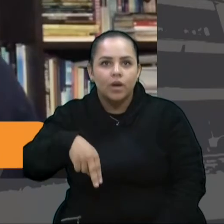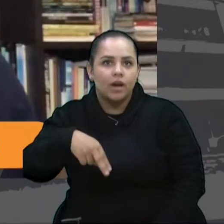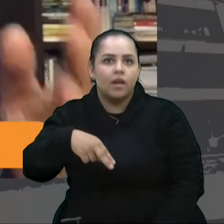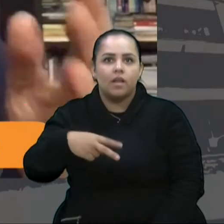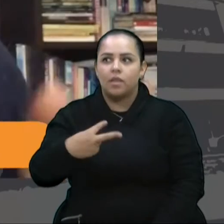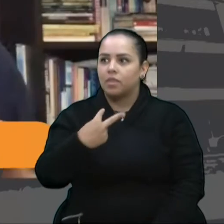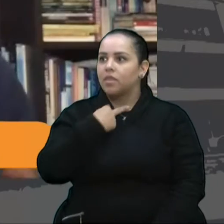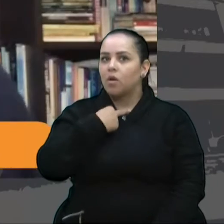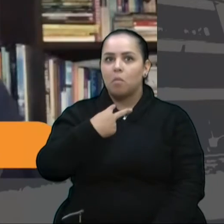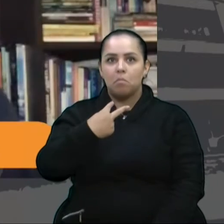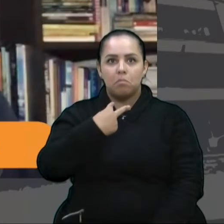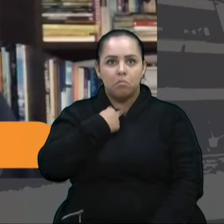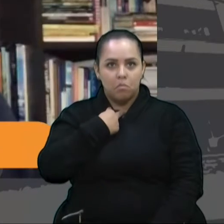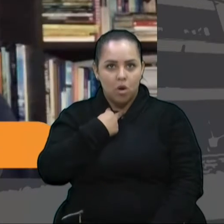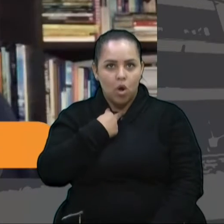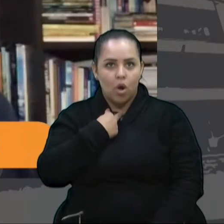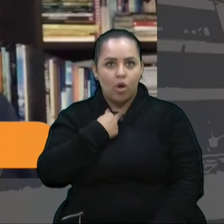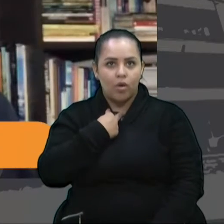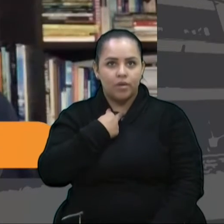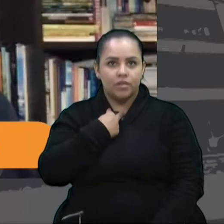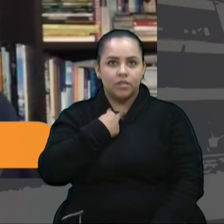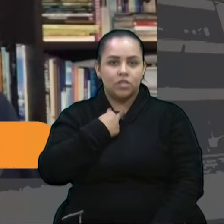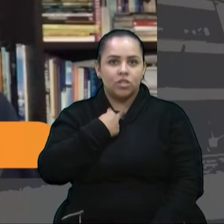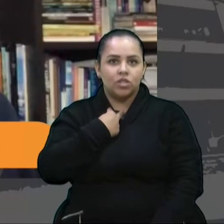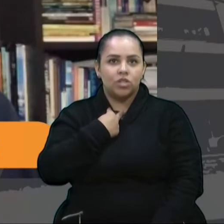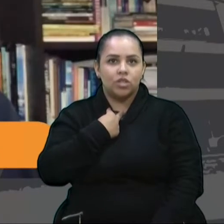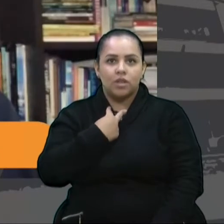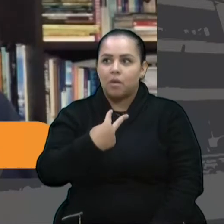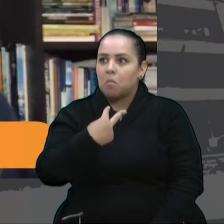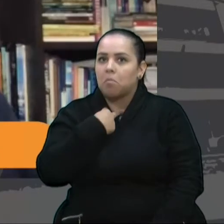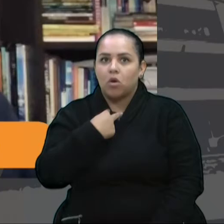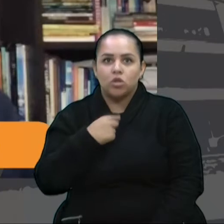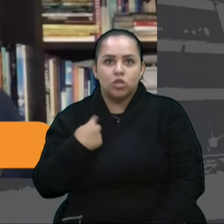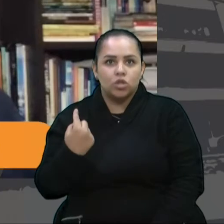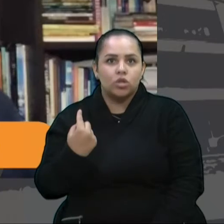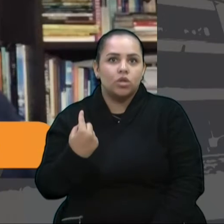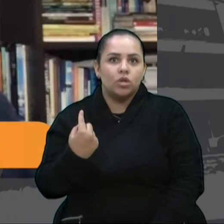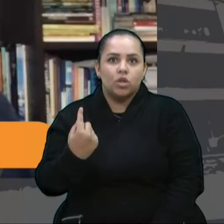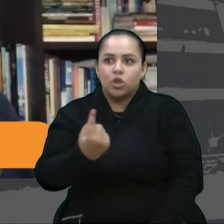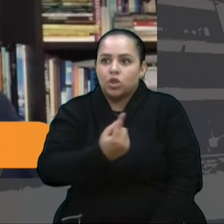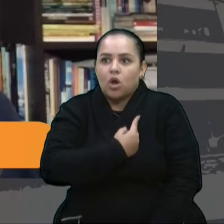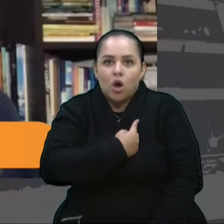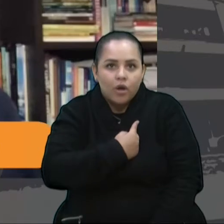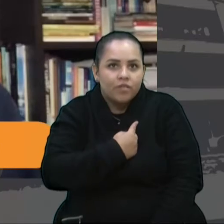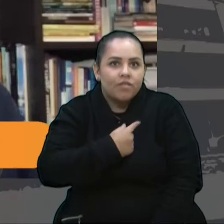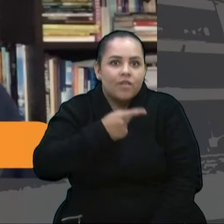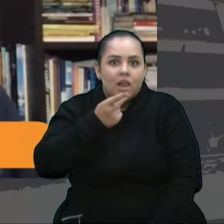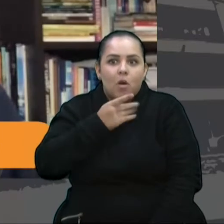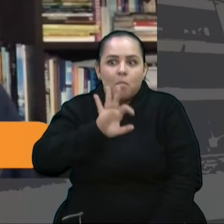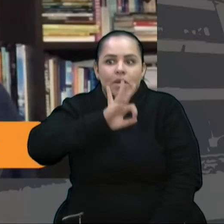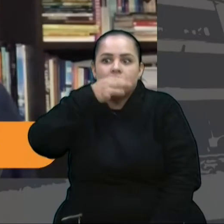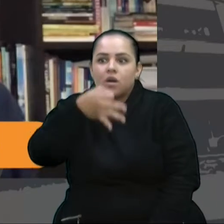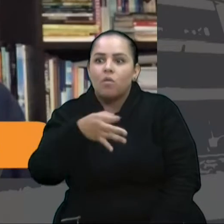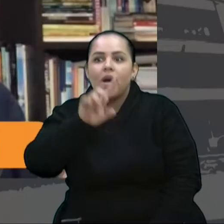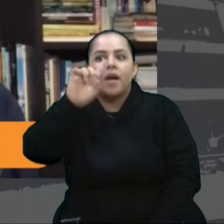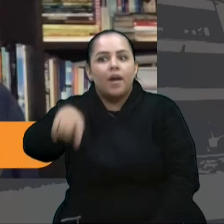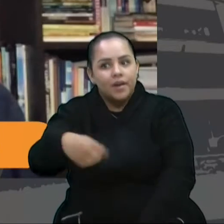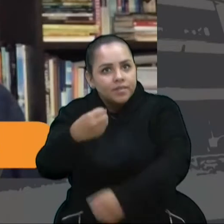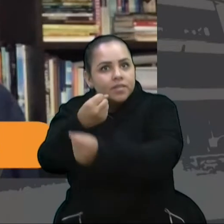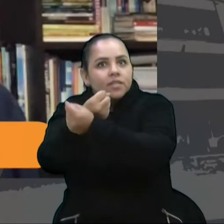a vontade do repórter imperaria. Jamais nós éramos escravos da notícia. Nós tínhamos que ser